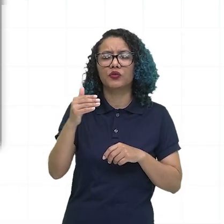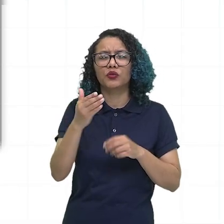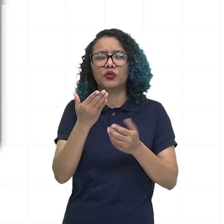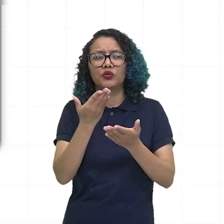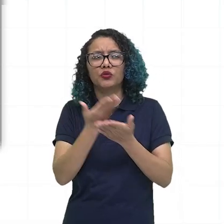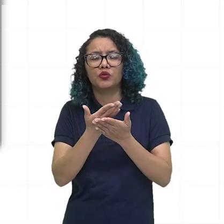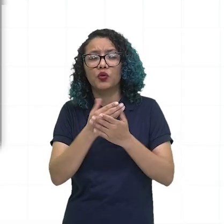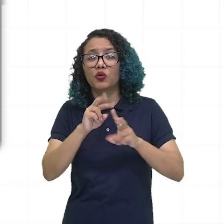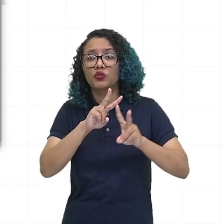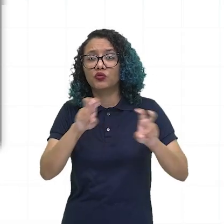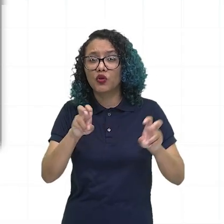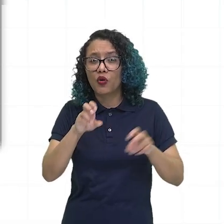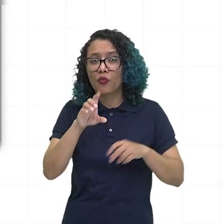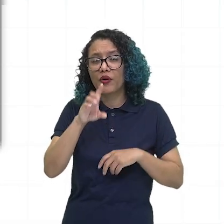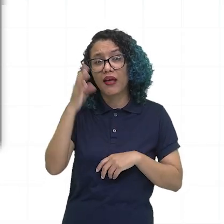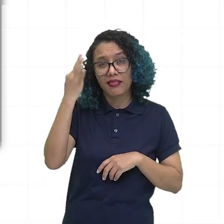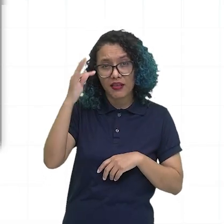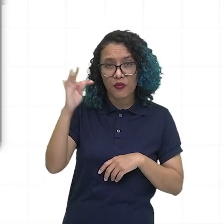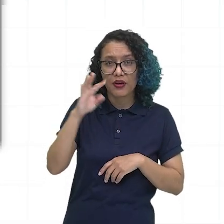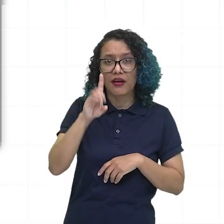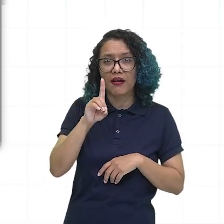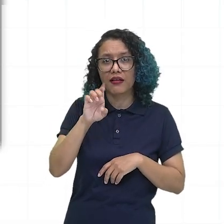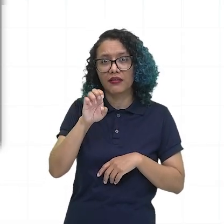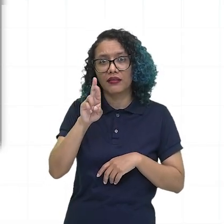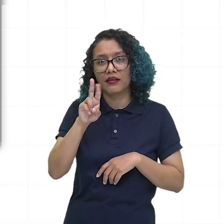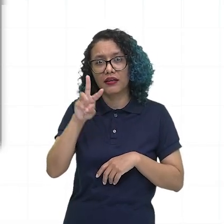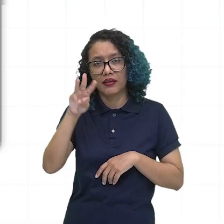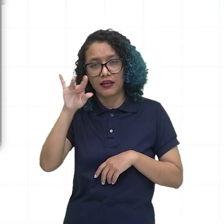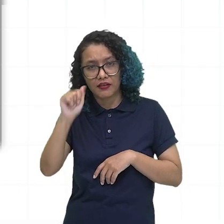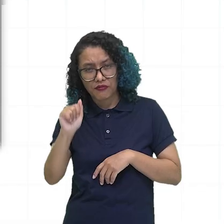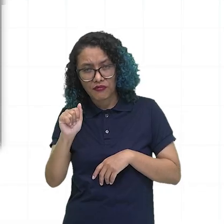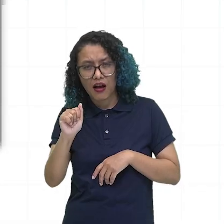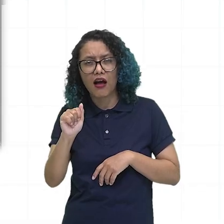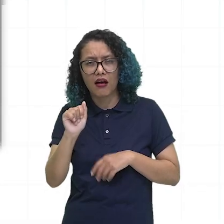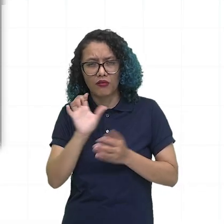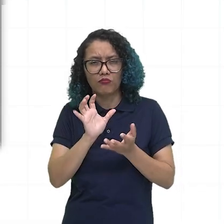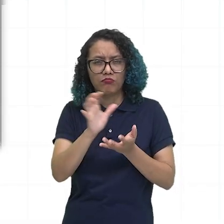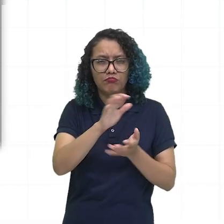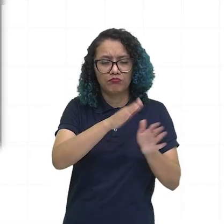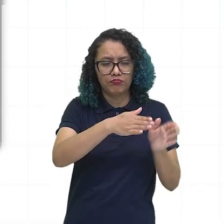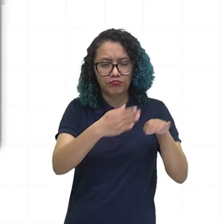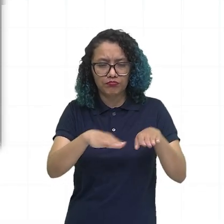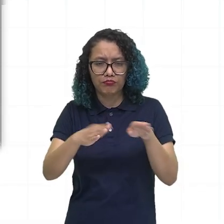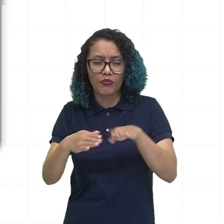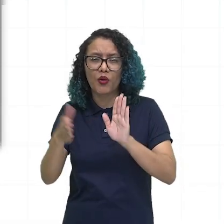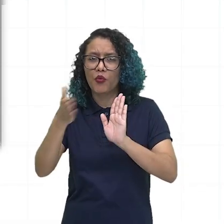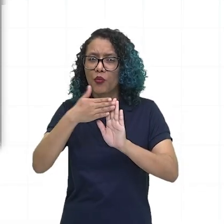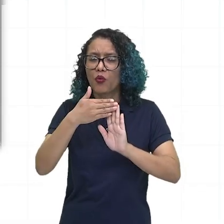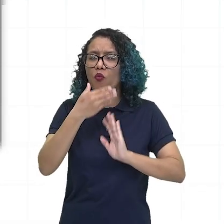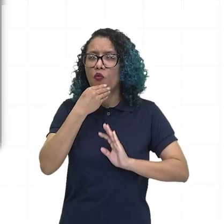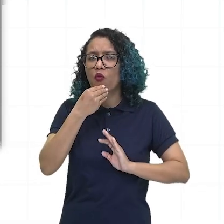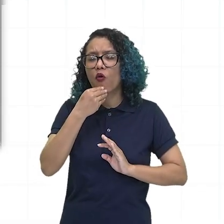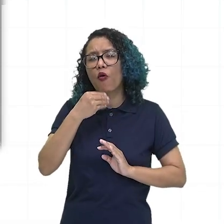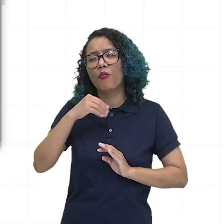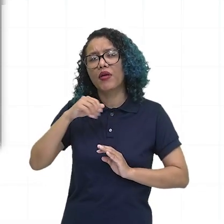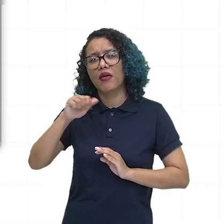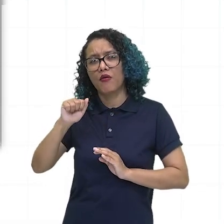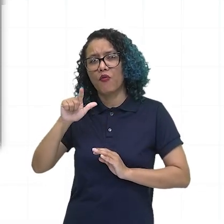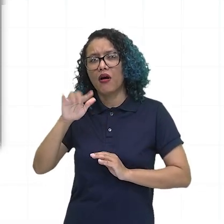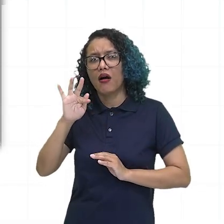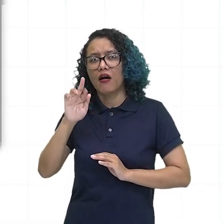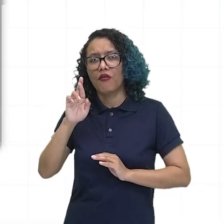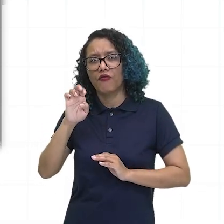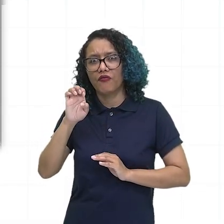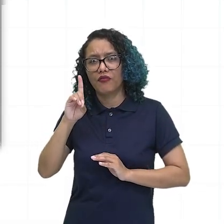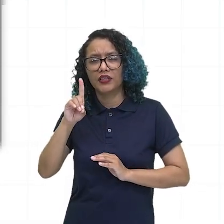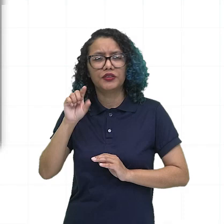deriva continental. Lembra que lá na deriva continental, que foi proposto por Alfred Wegener,